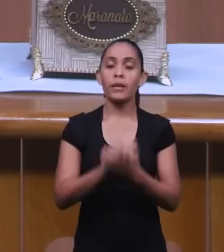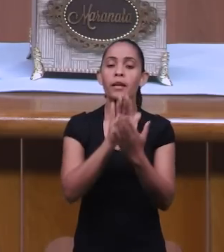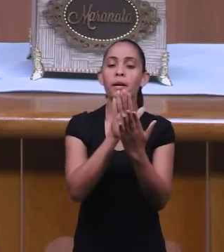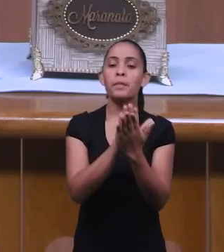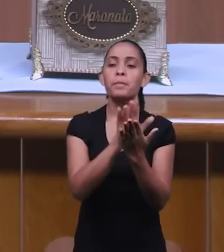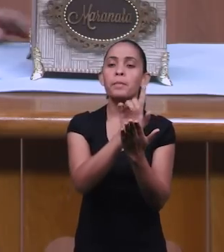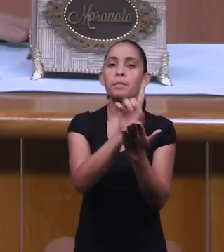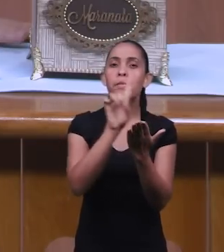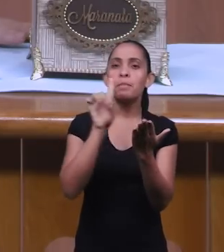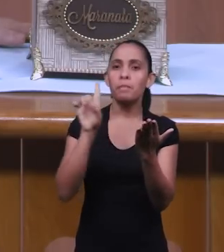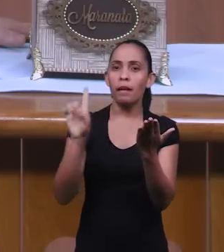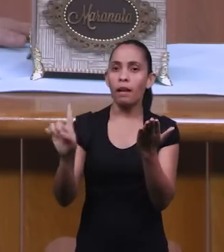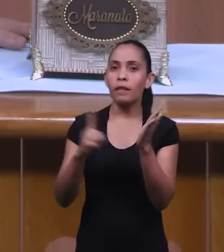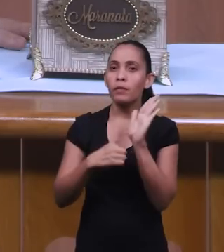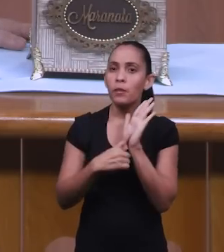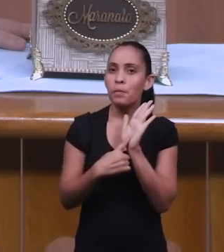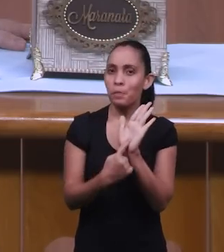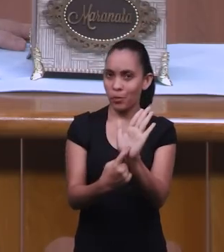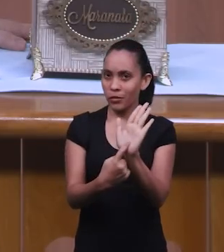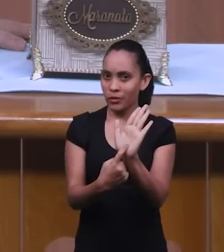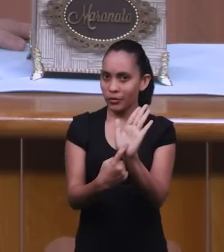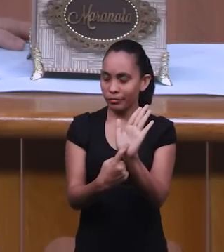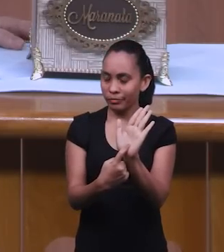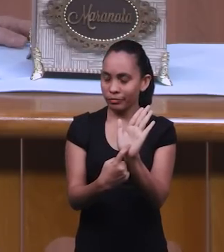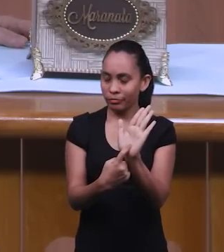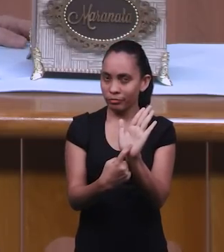A palavra fala assim: